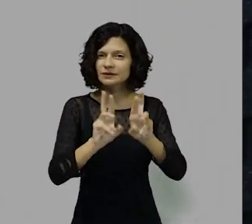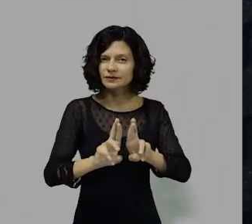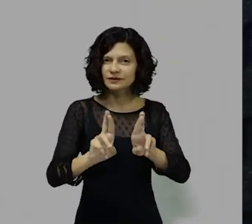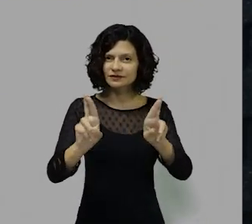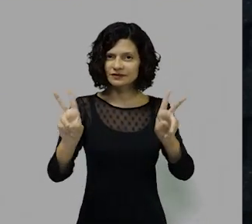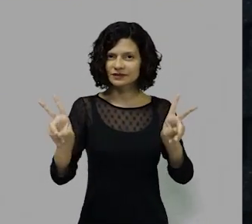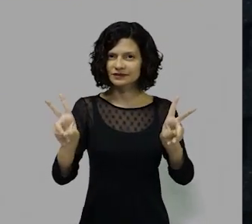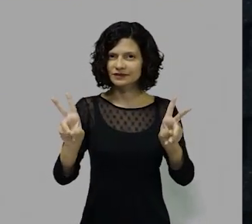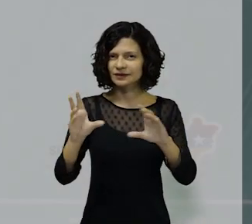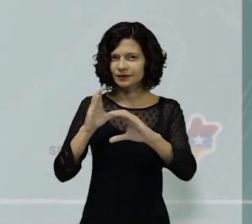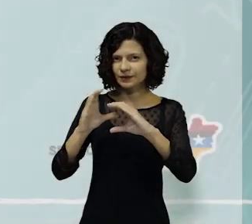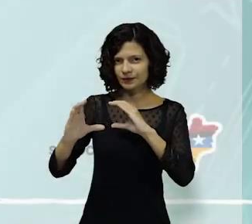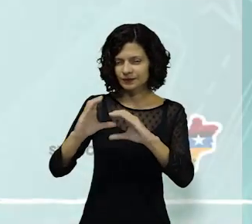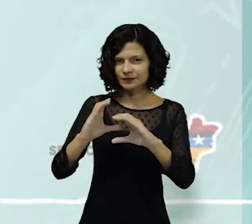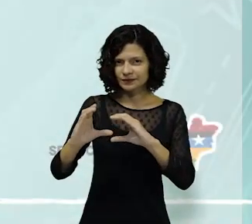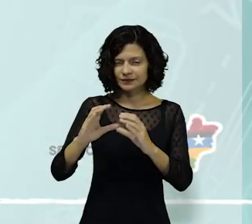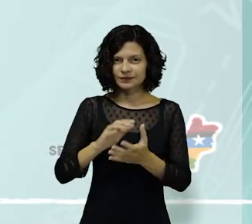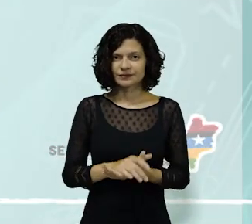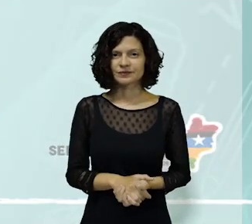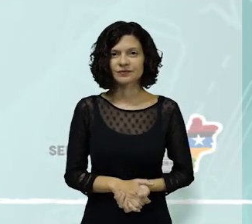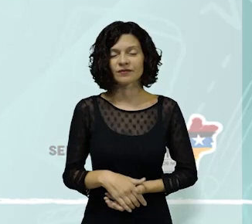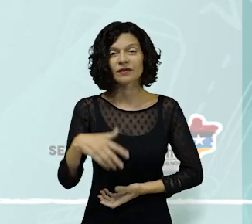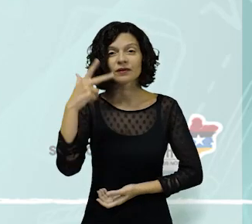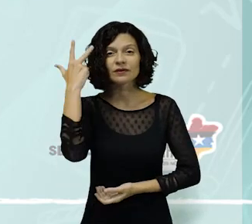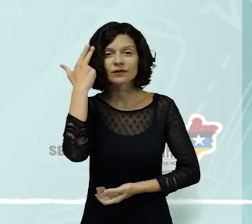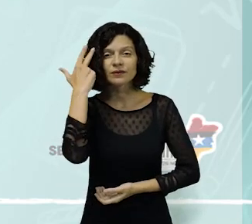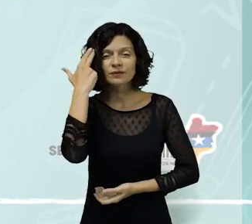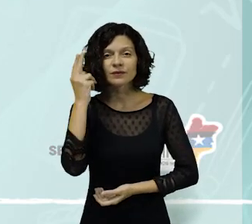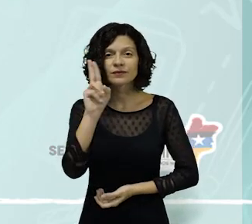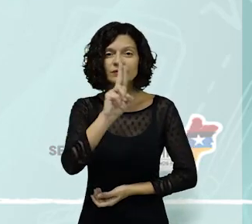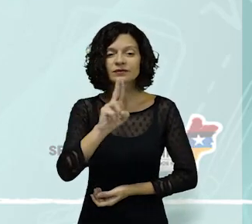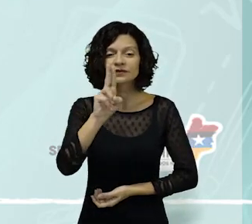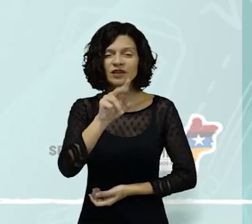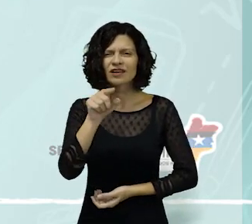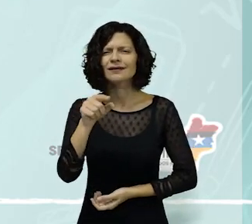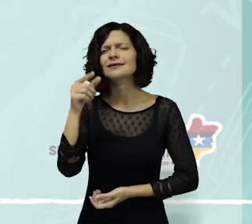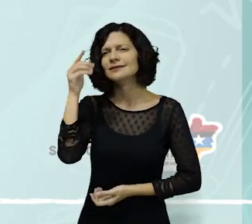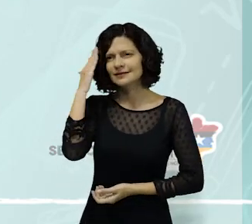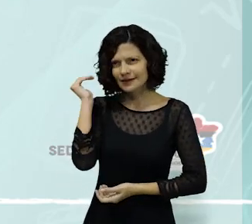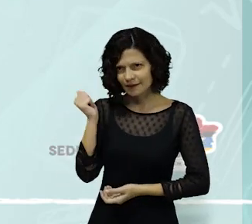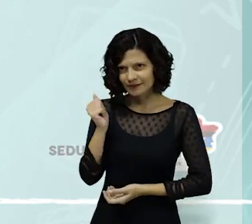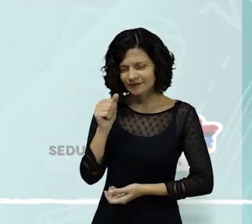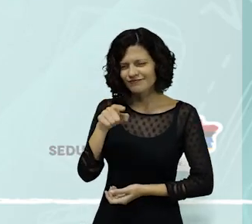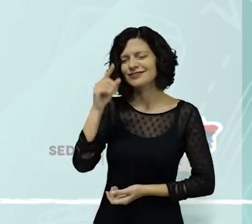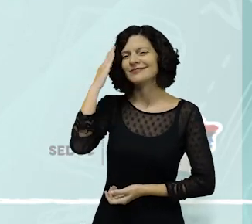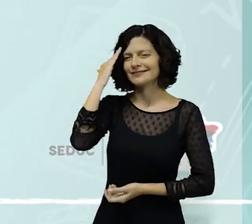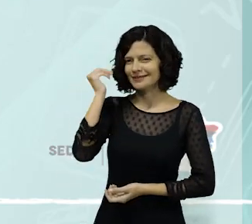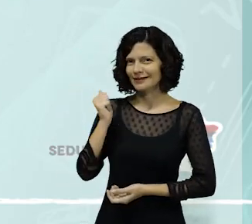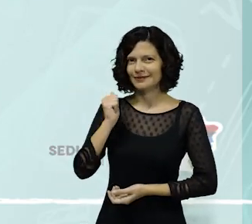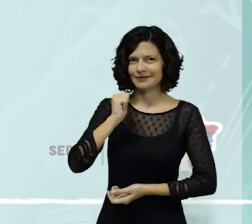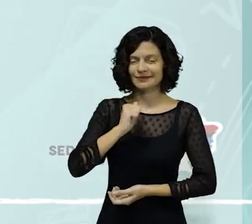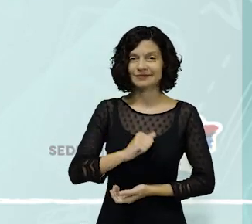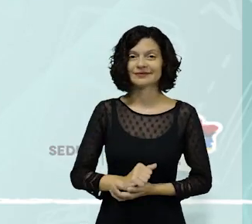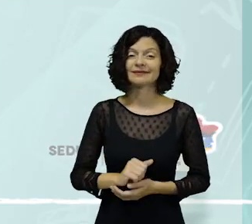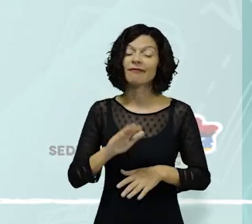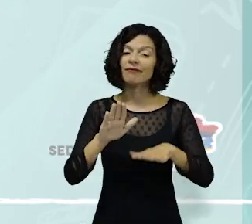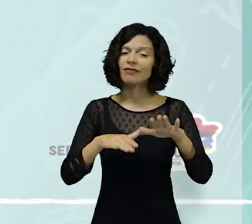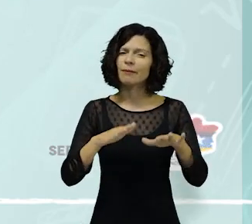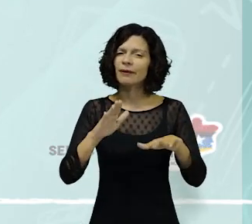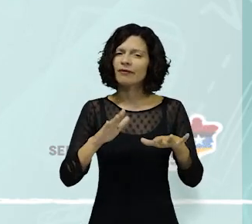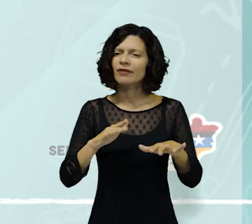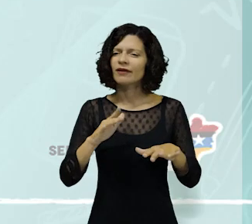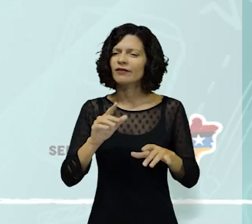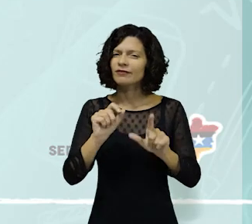pensamos em comunicação. É comum você usar a expressão you know, you know. Depende da entonação que